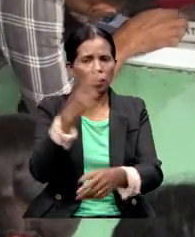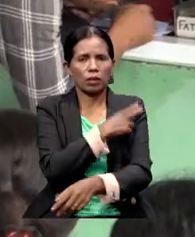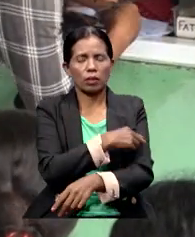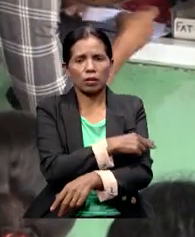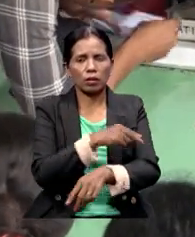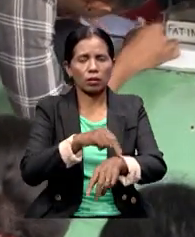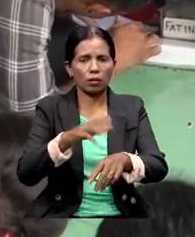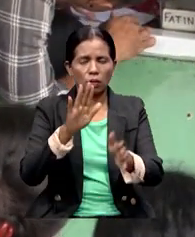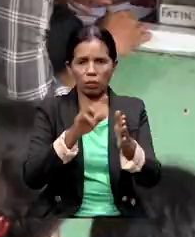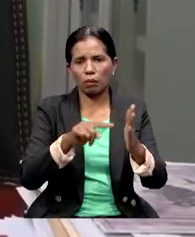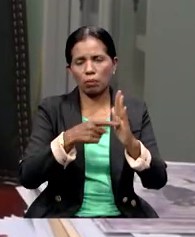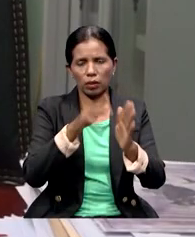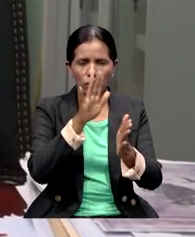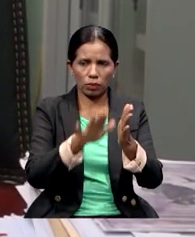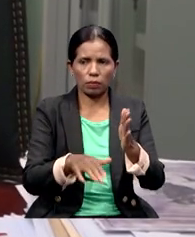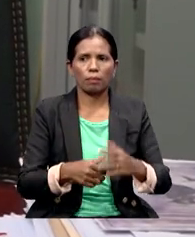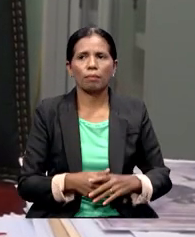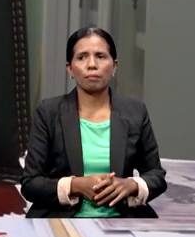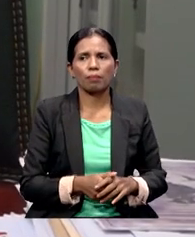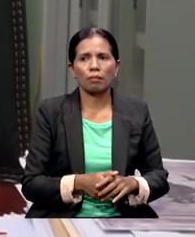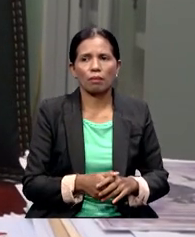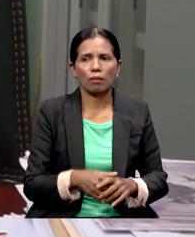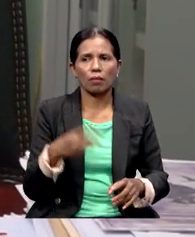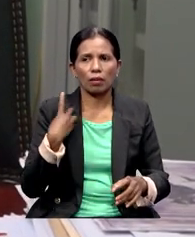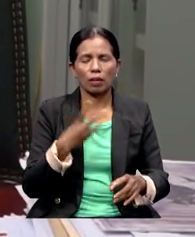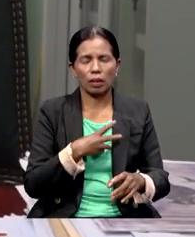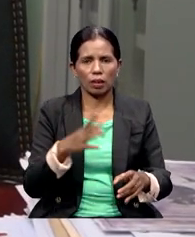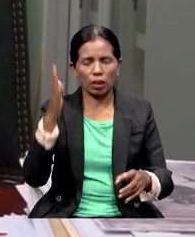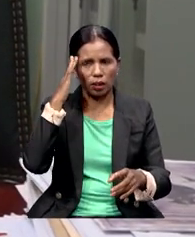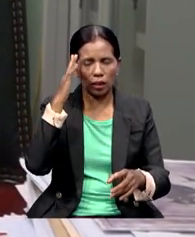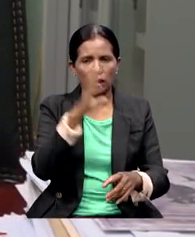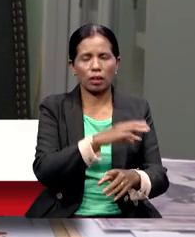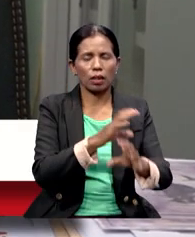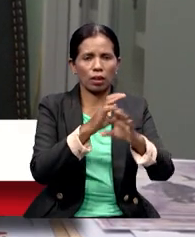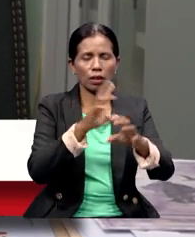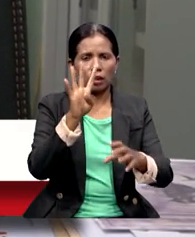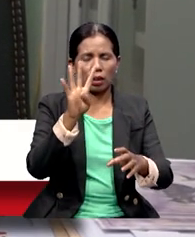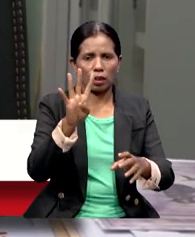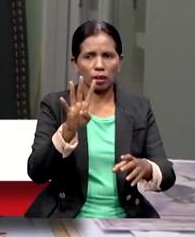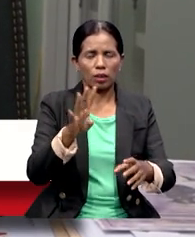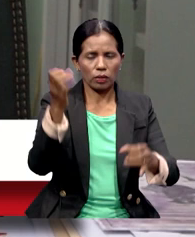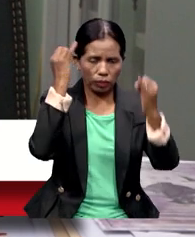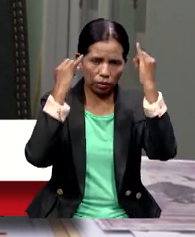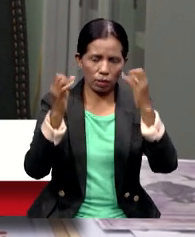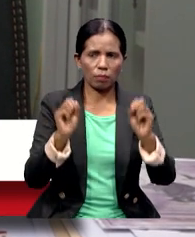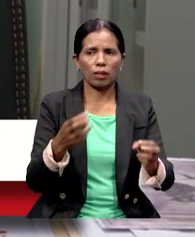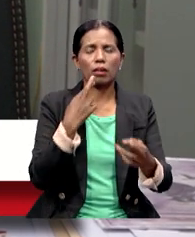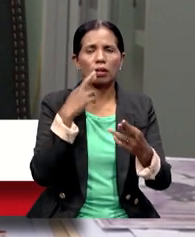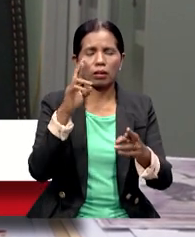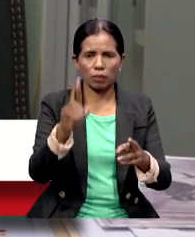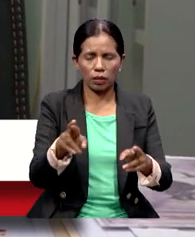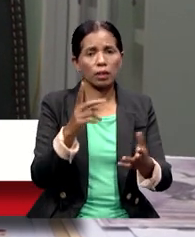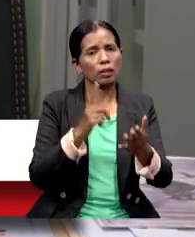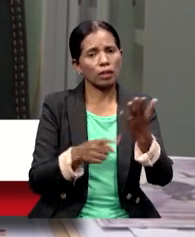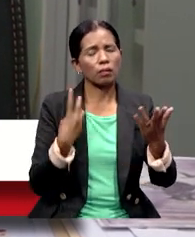nacional hahumamuk ita espera kata caminhoneta hat ne be marca hanesan e informação né bele responde saíra mete persija